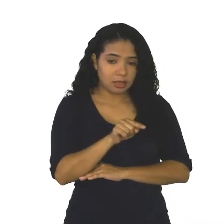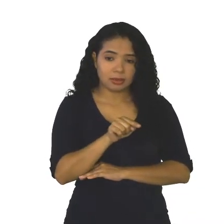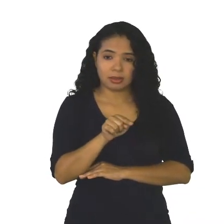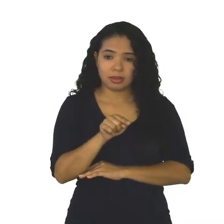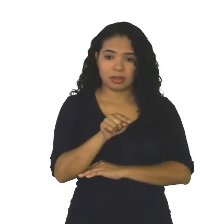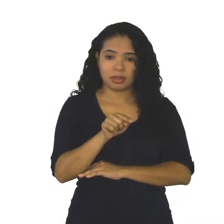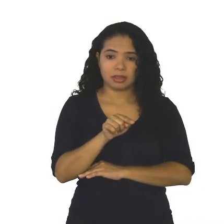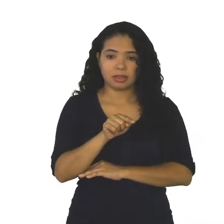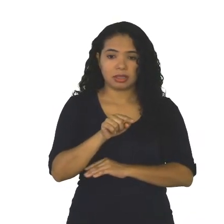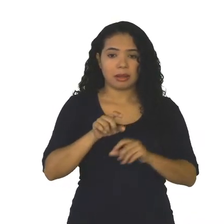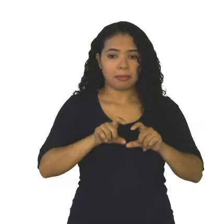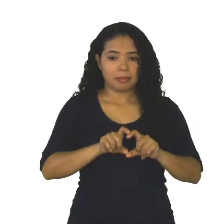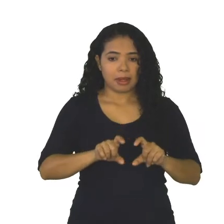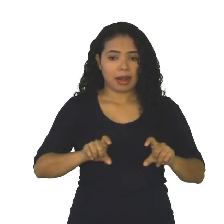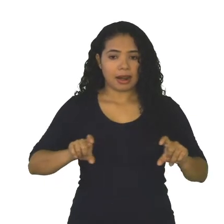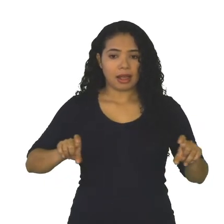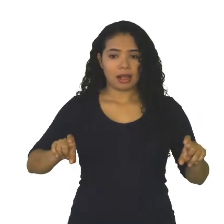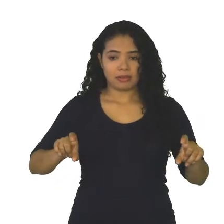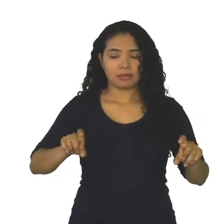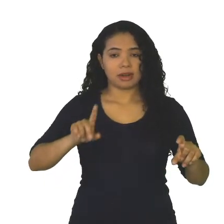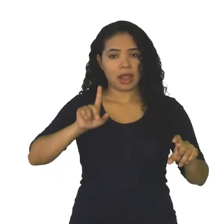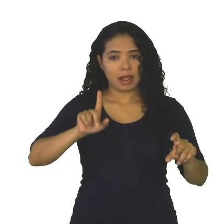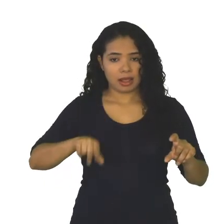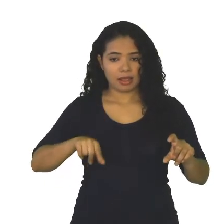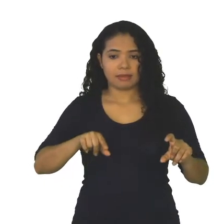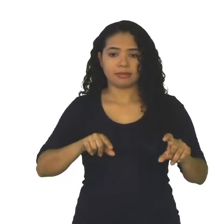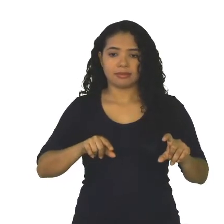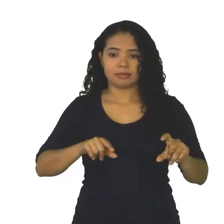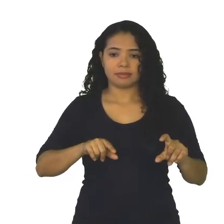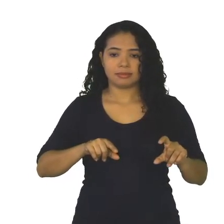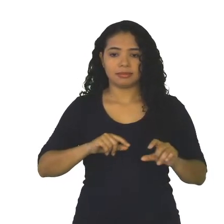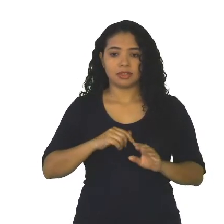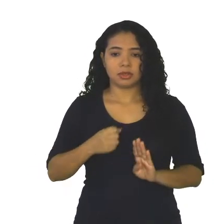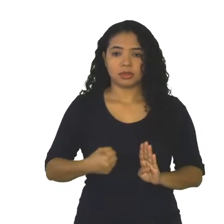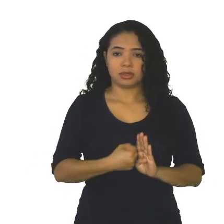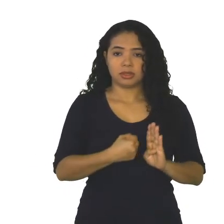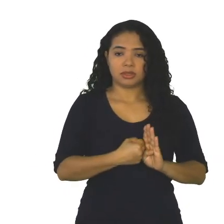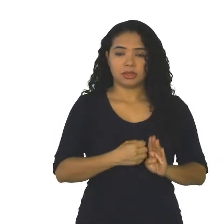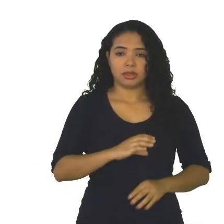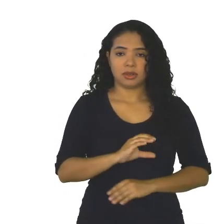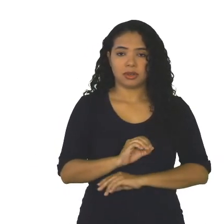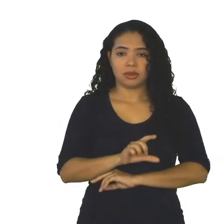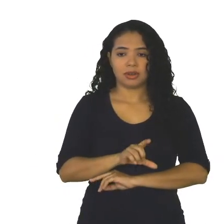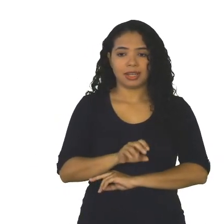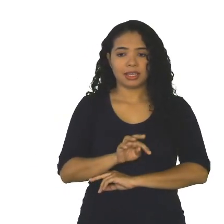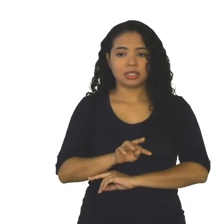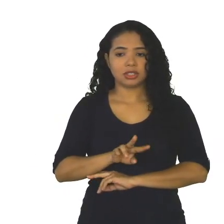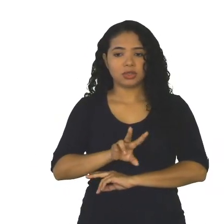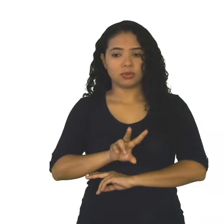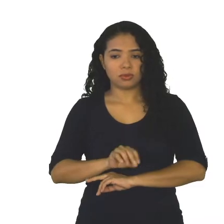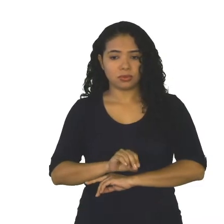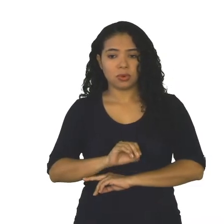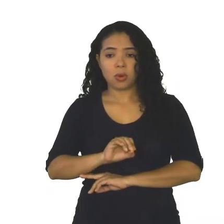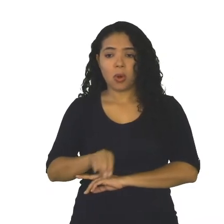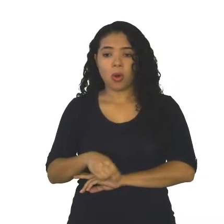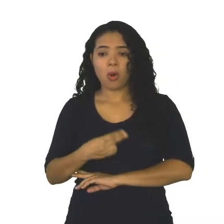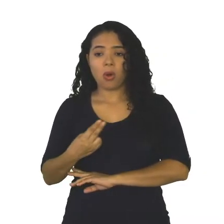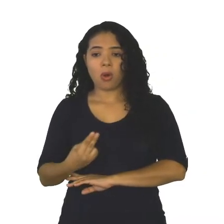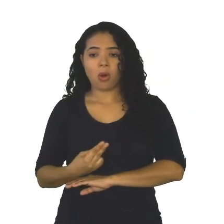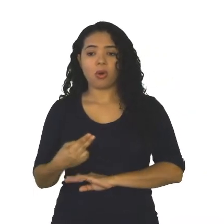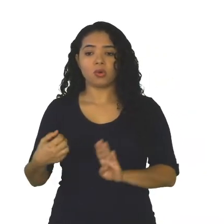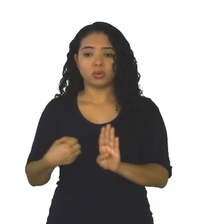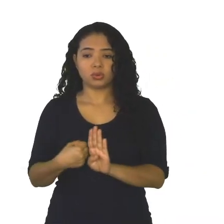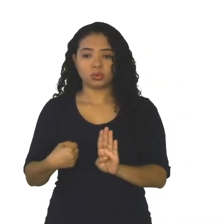palavras em destaque são classificadas como substantivo coletivo ou substantivo